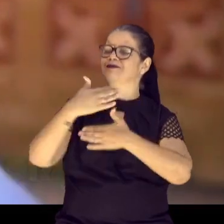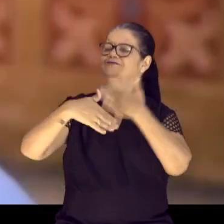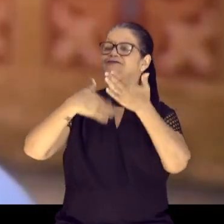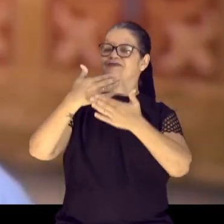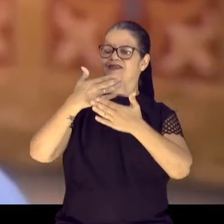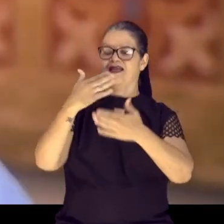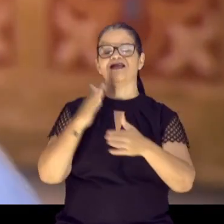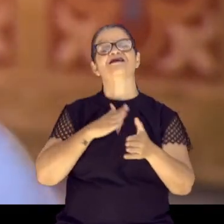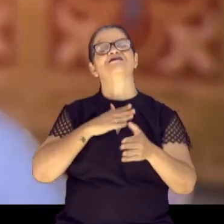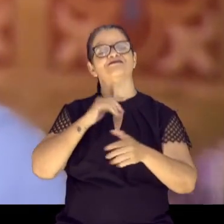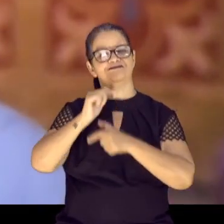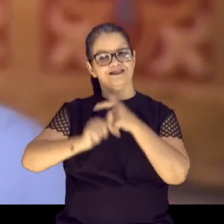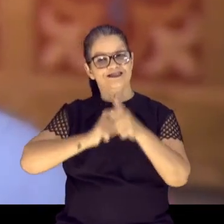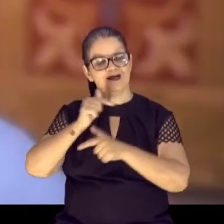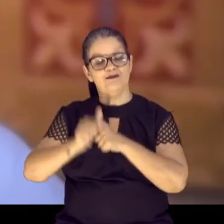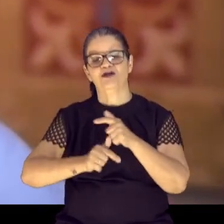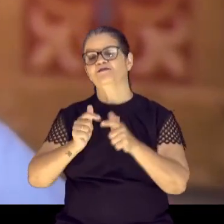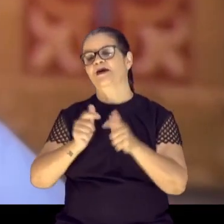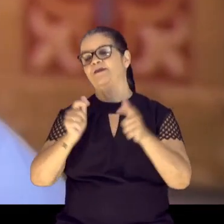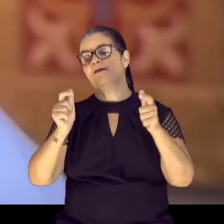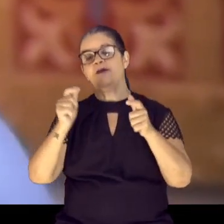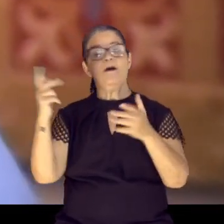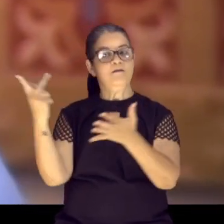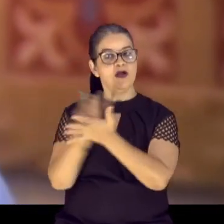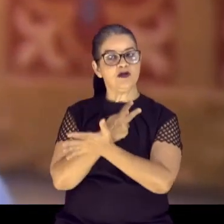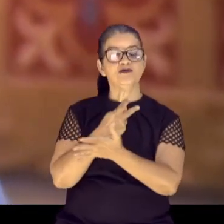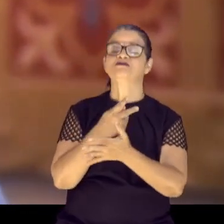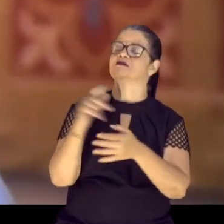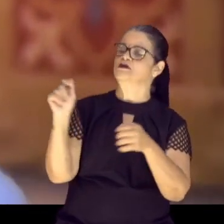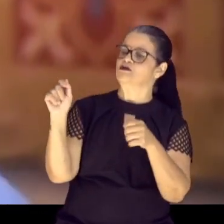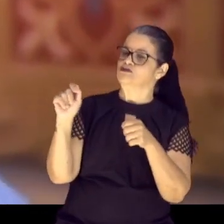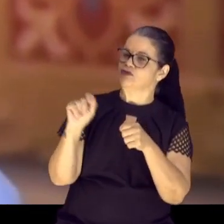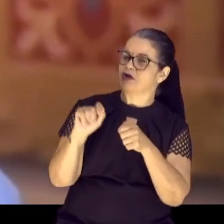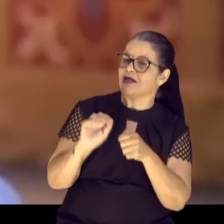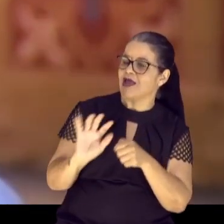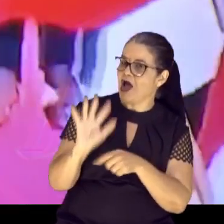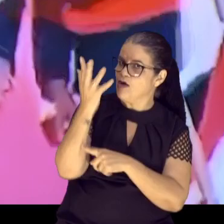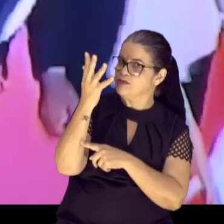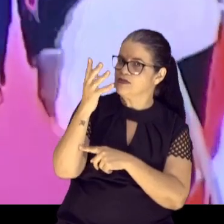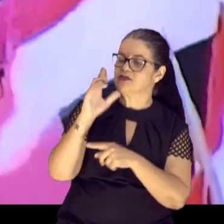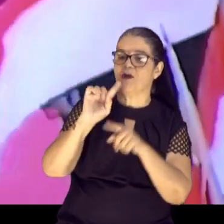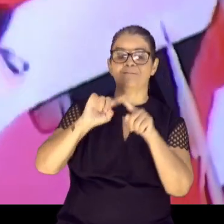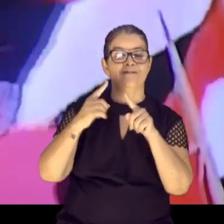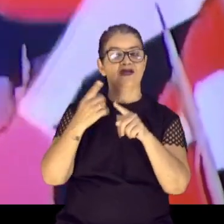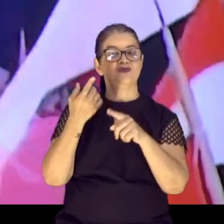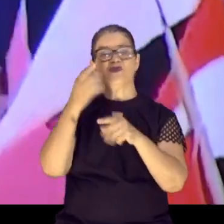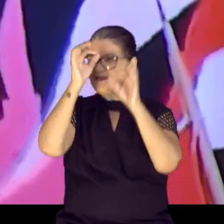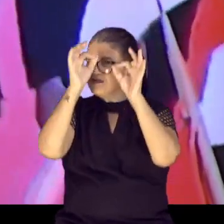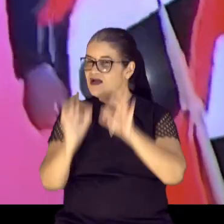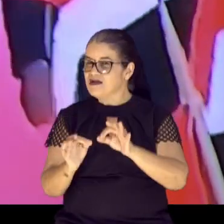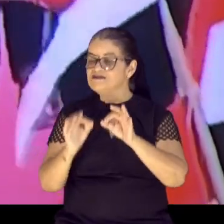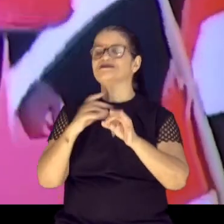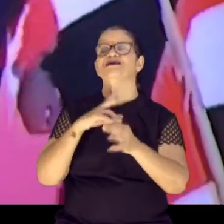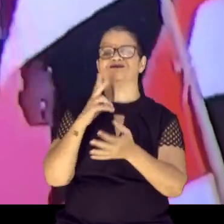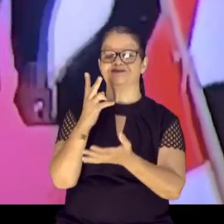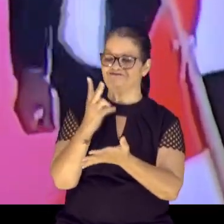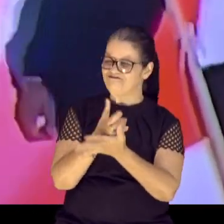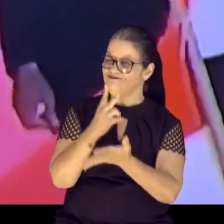emprego. Pelos erros cometidos, o que acertou não se anula, e hoje o partido